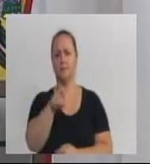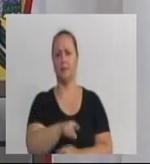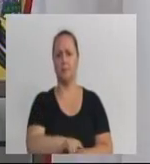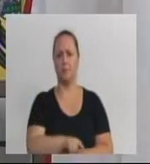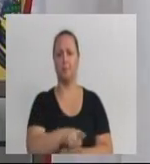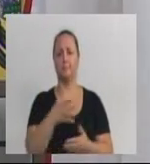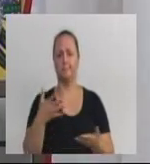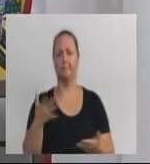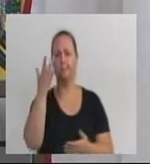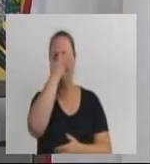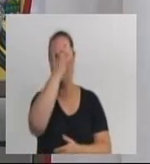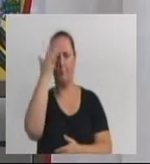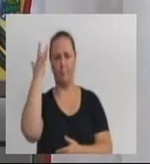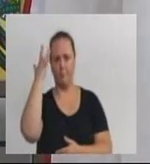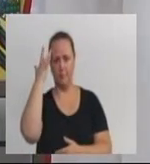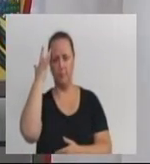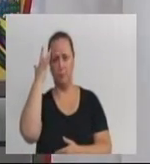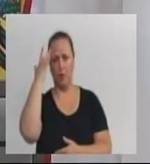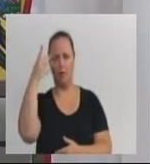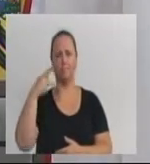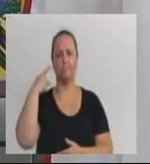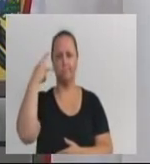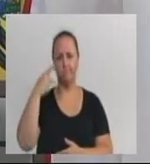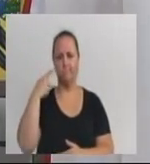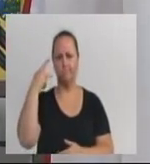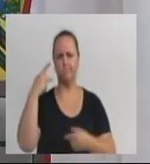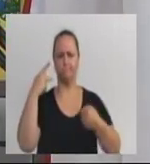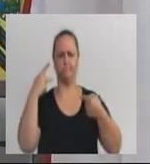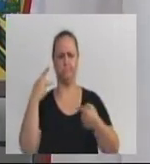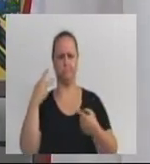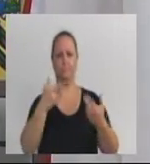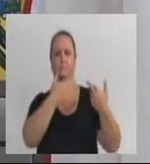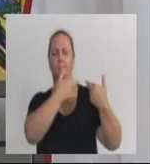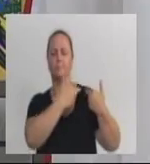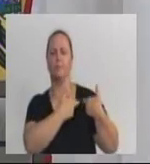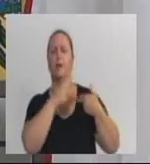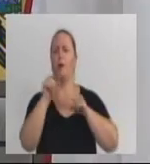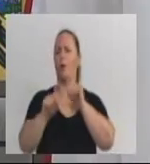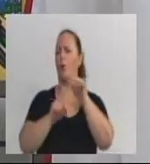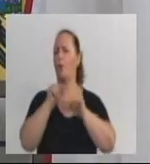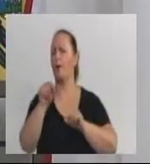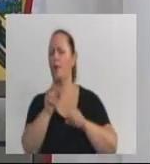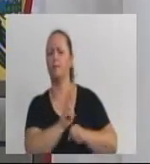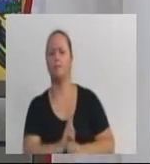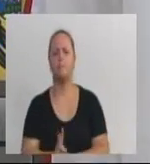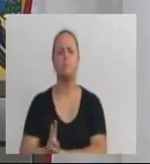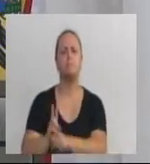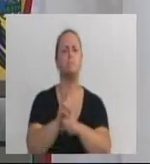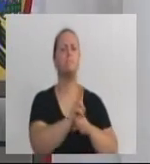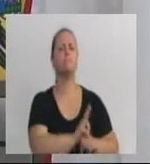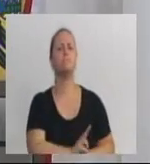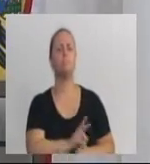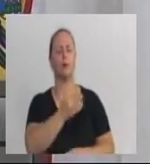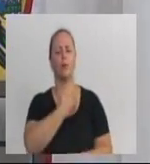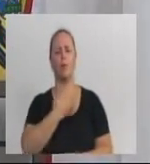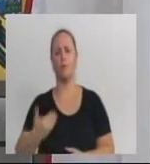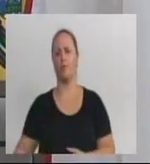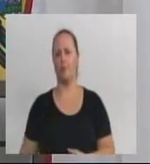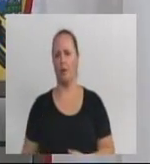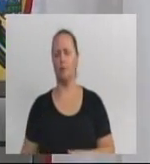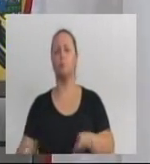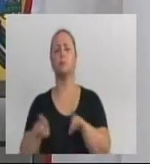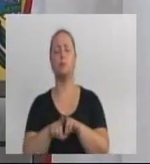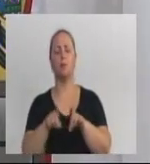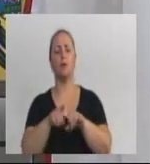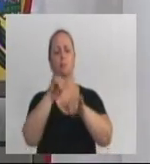cuja função constitucional é fiscalizar o governo, informar a ele os pagamentos que ela